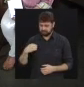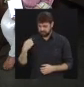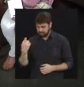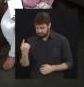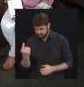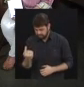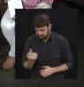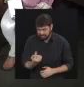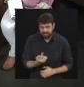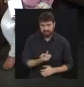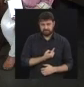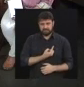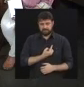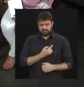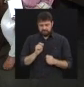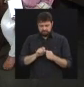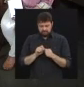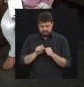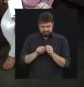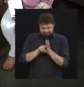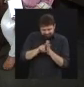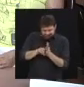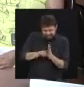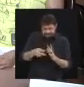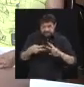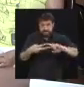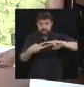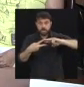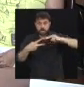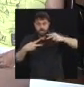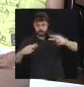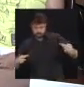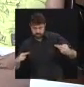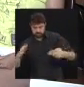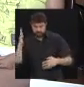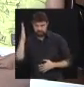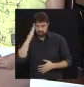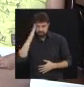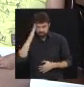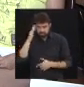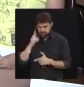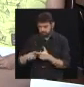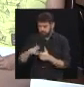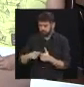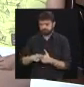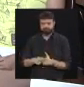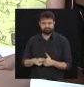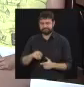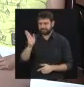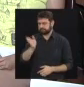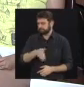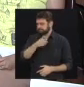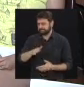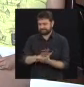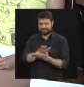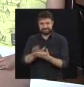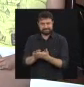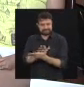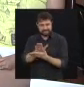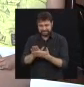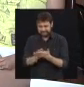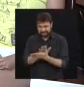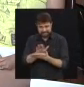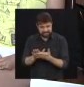Nós fizemos toda uma busca genética, né, para nós sabermos se era uma questão genética, e isso foi descartado, né?